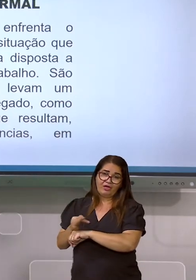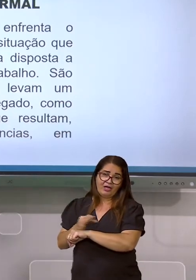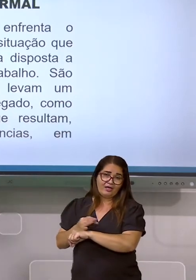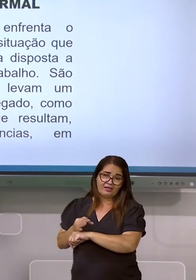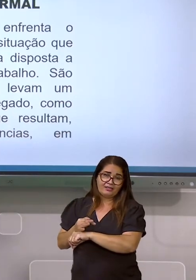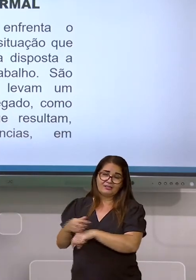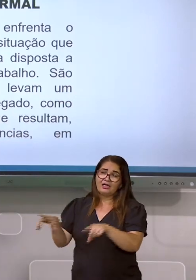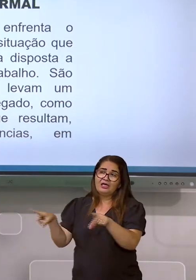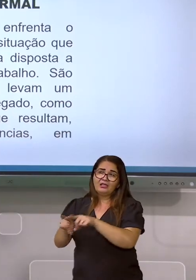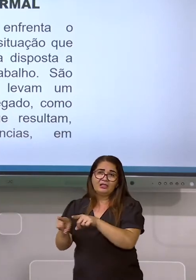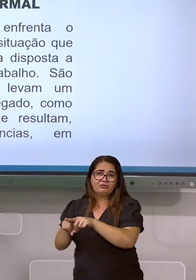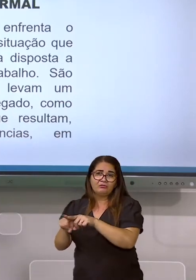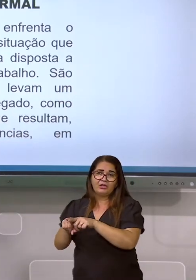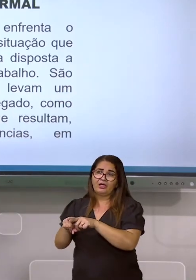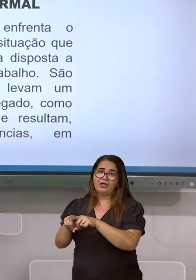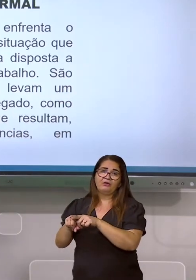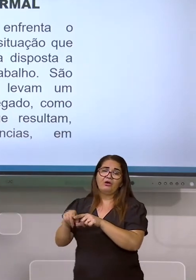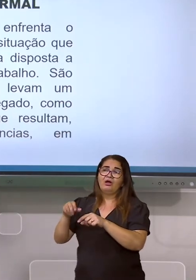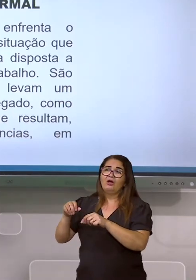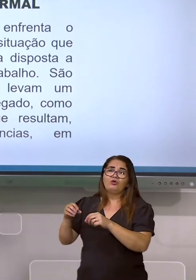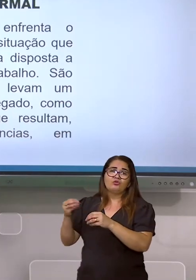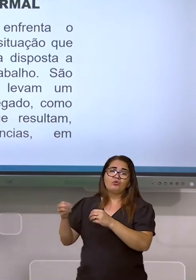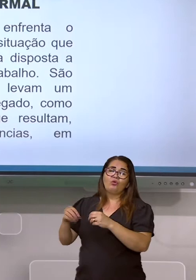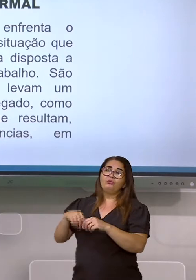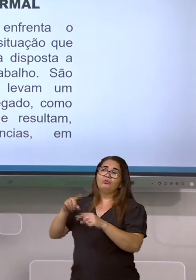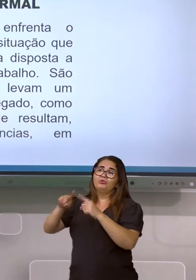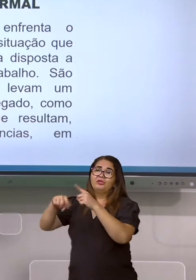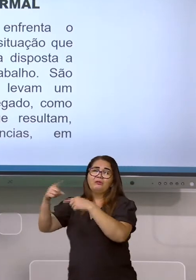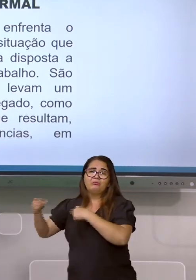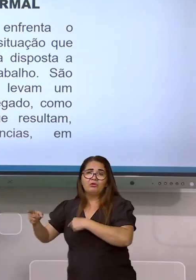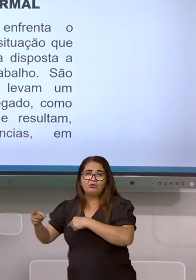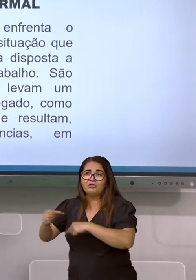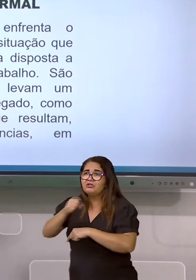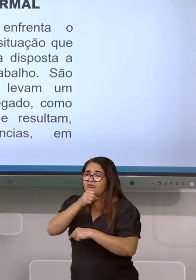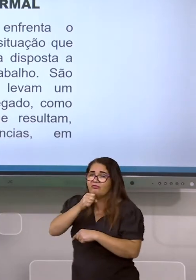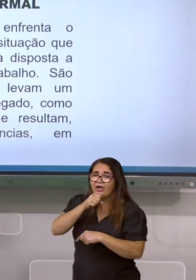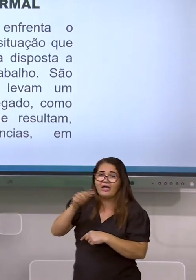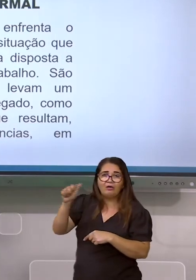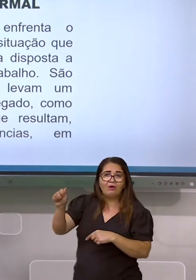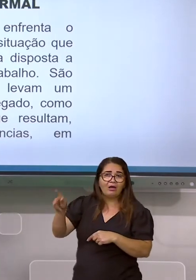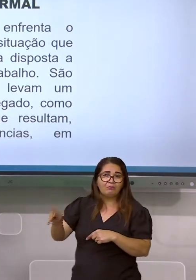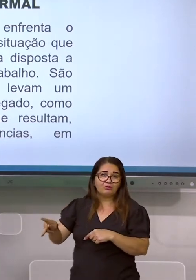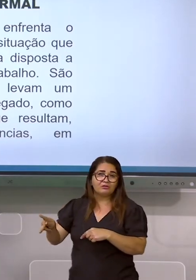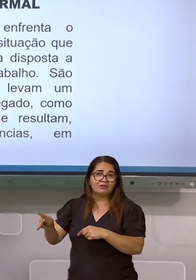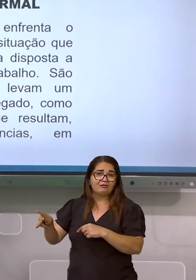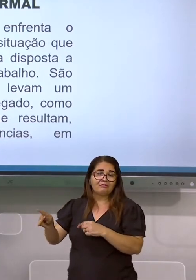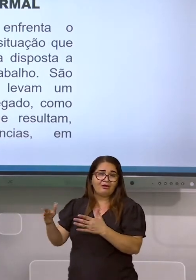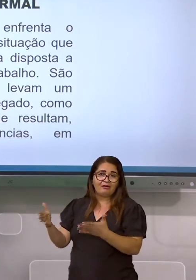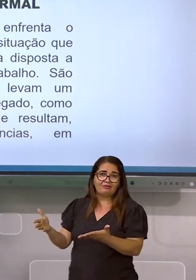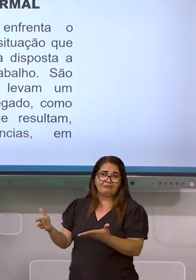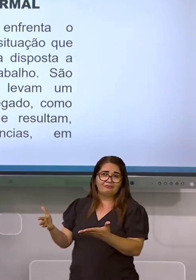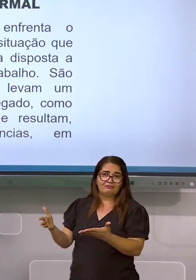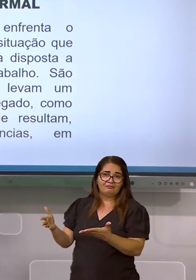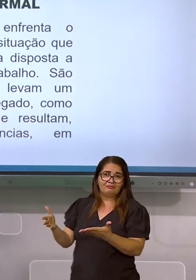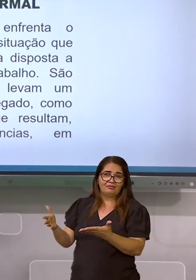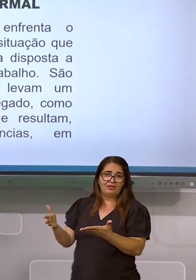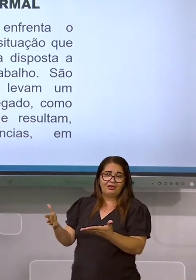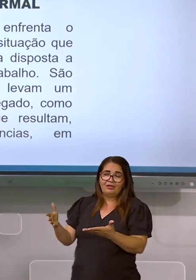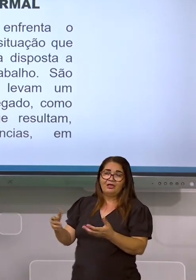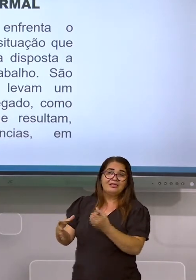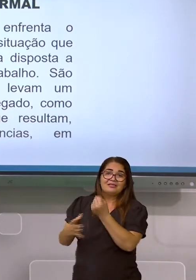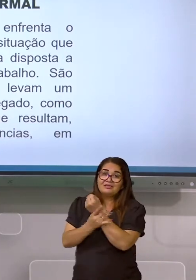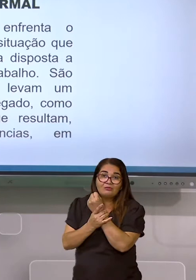aposentadoria depois. Por quê? Porque eu estou no mercado que não